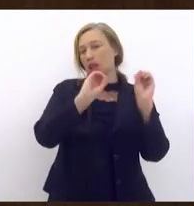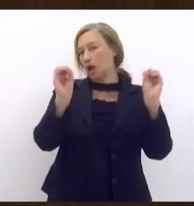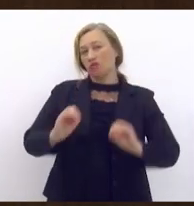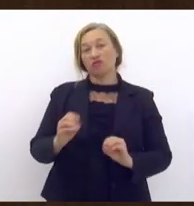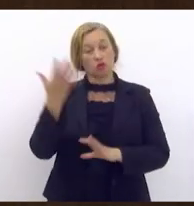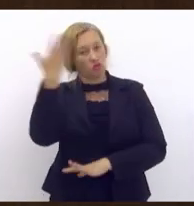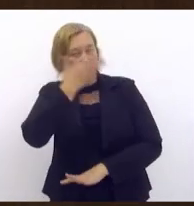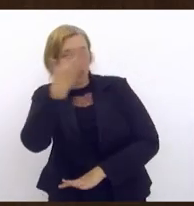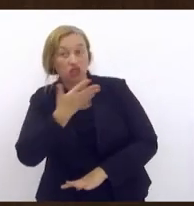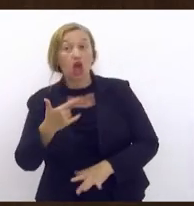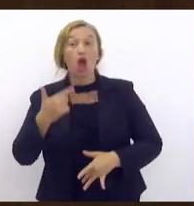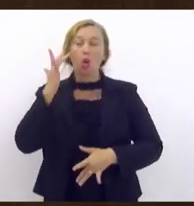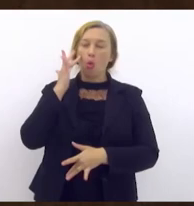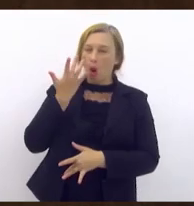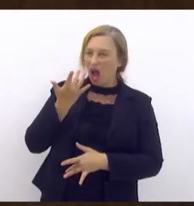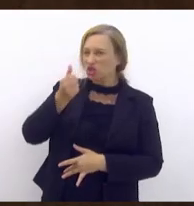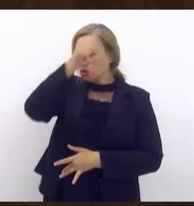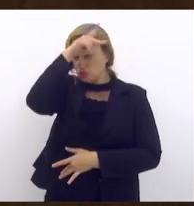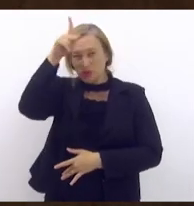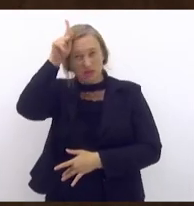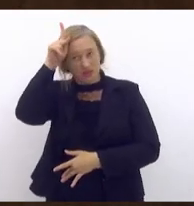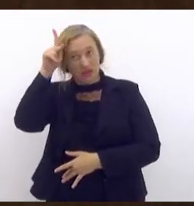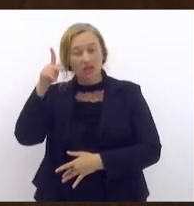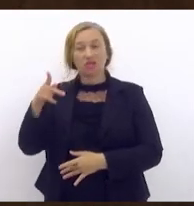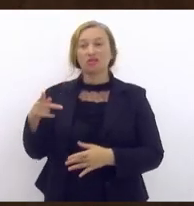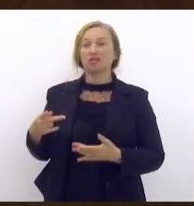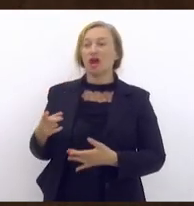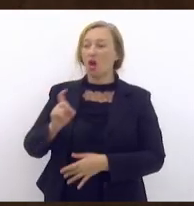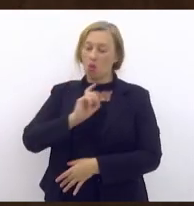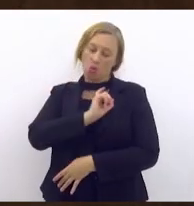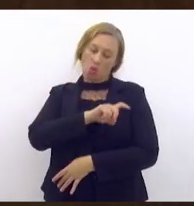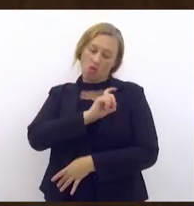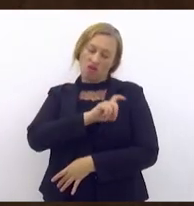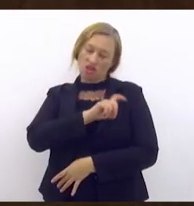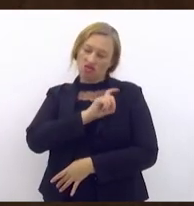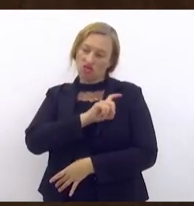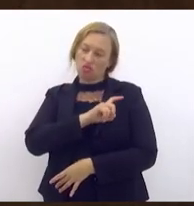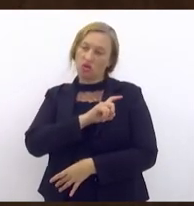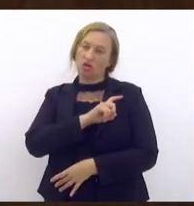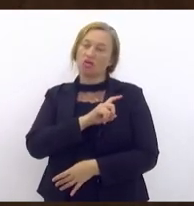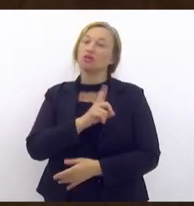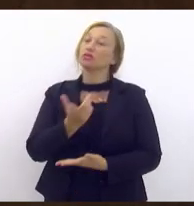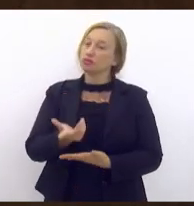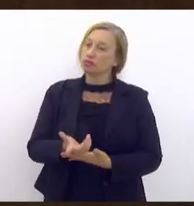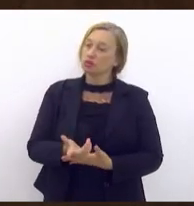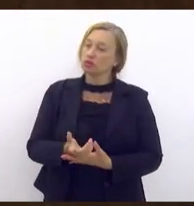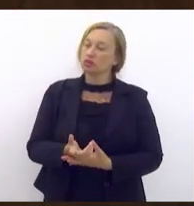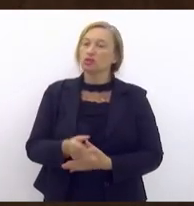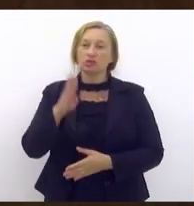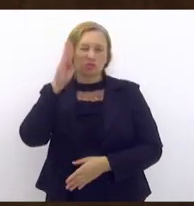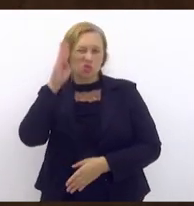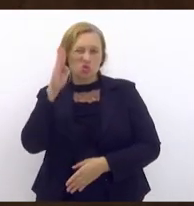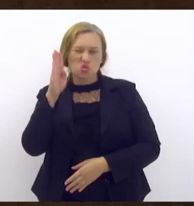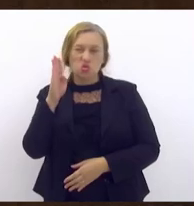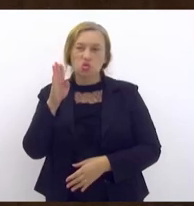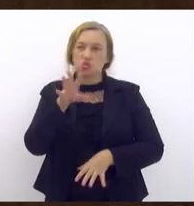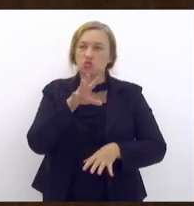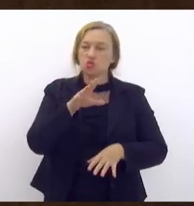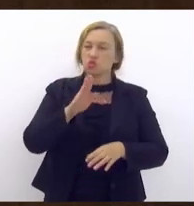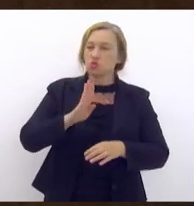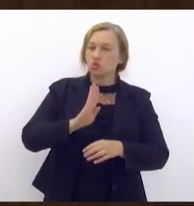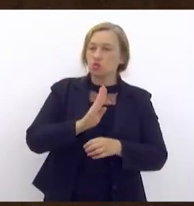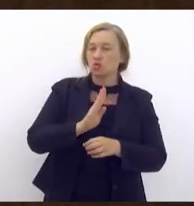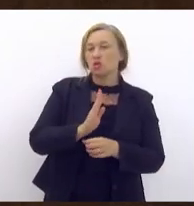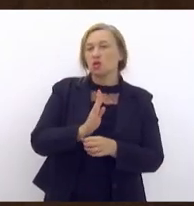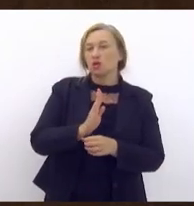prefeito Eduardo Paes está fazendo uma grande covardia com a instituição Guarda Municipal, porque a maneira como ele bota